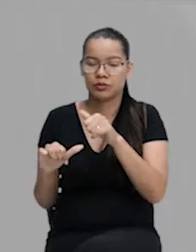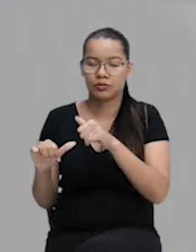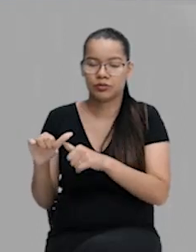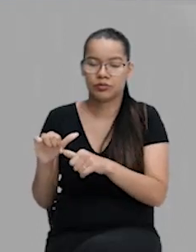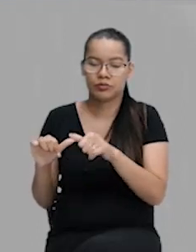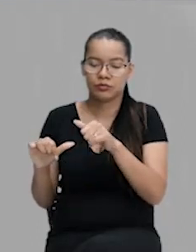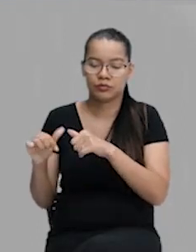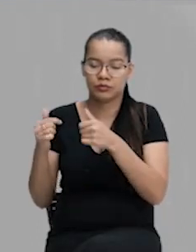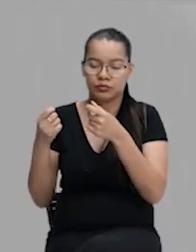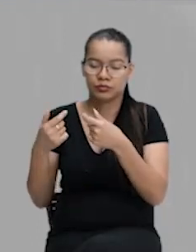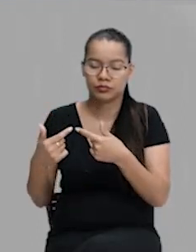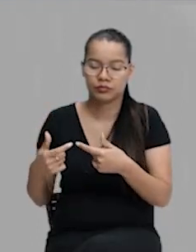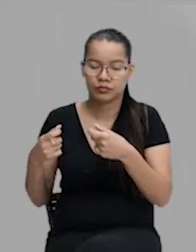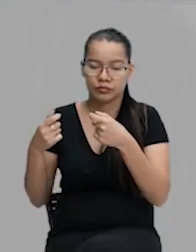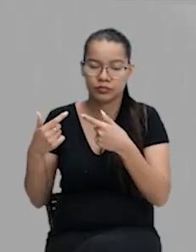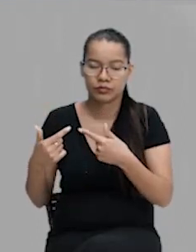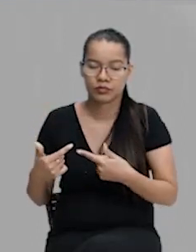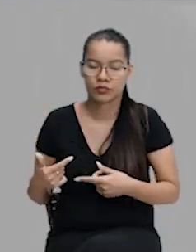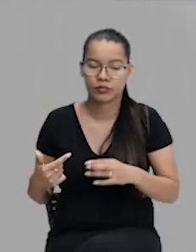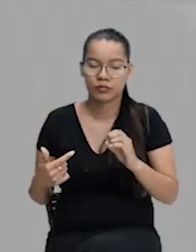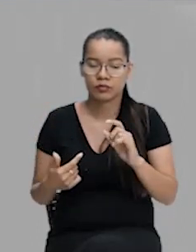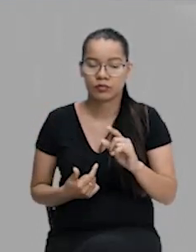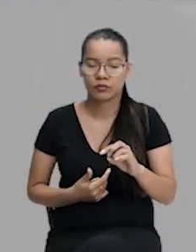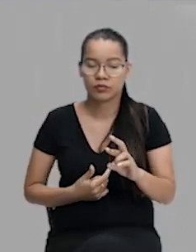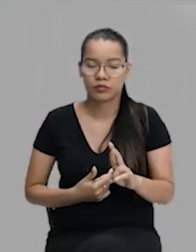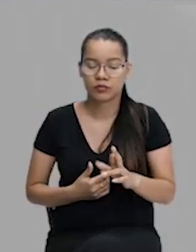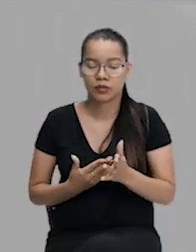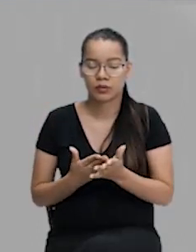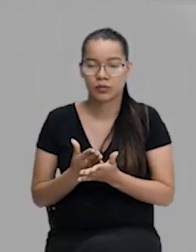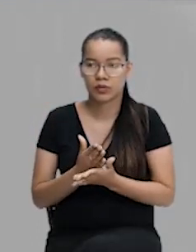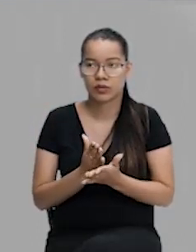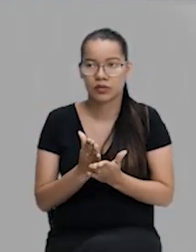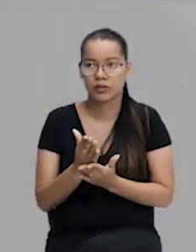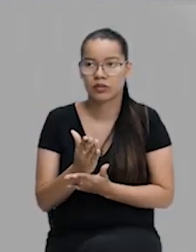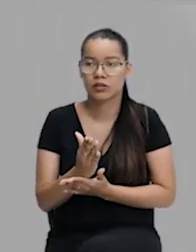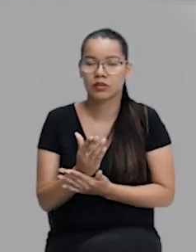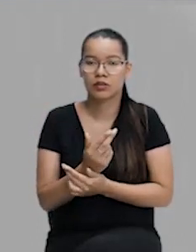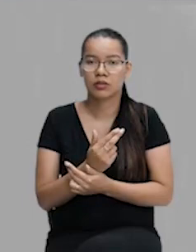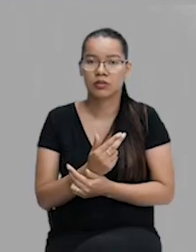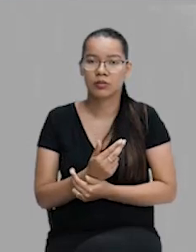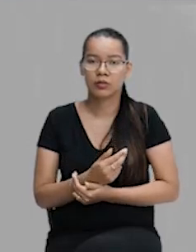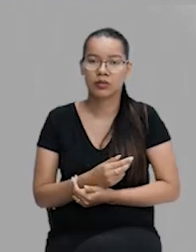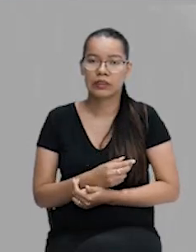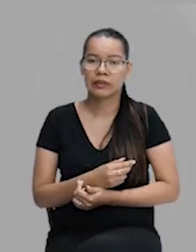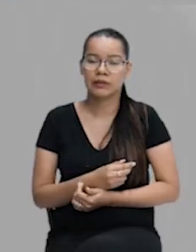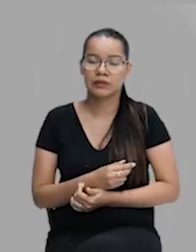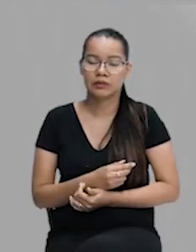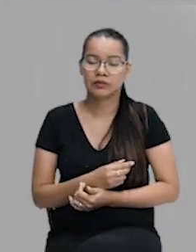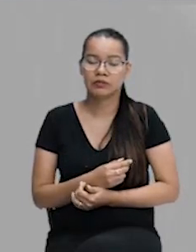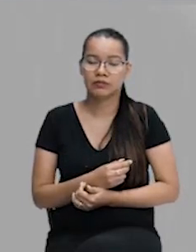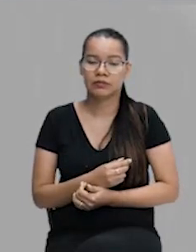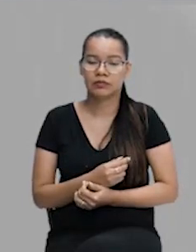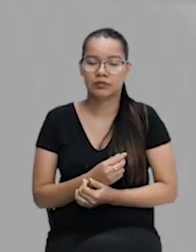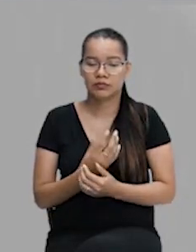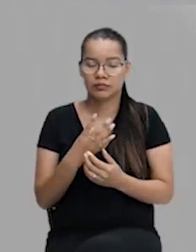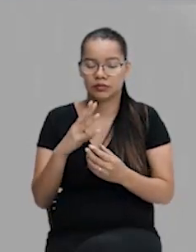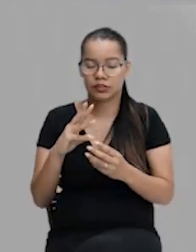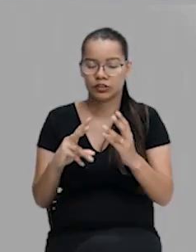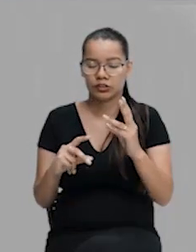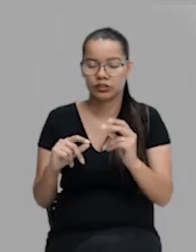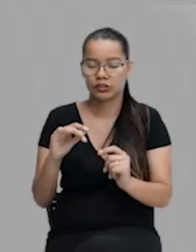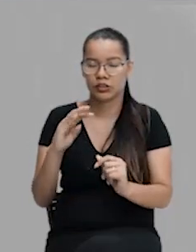ser colocado cloro, vai passar por uma espécie de peneira para retirar as partículas sólidas grandes. E